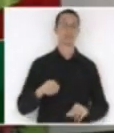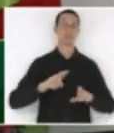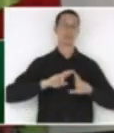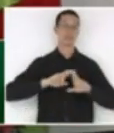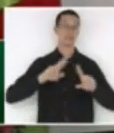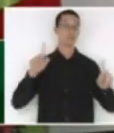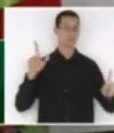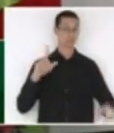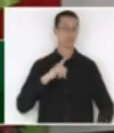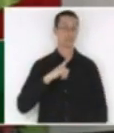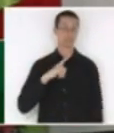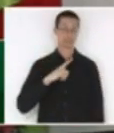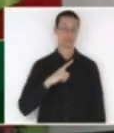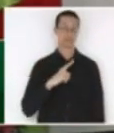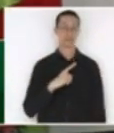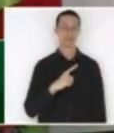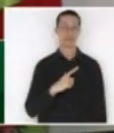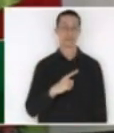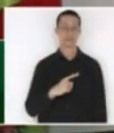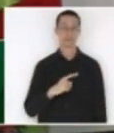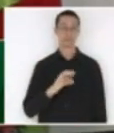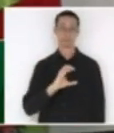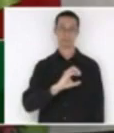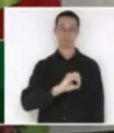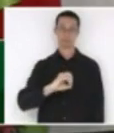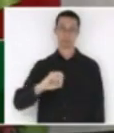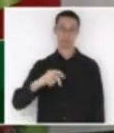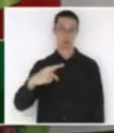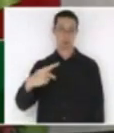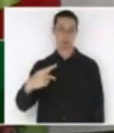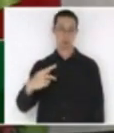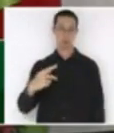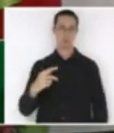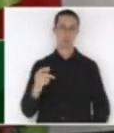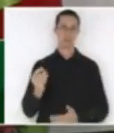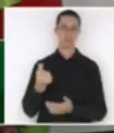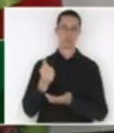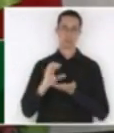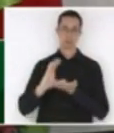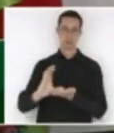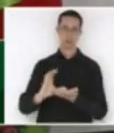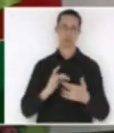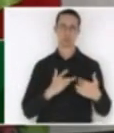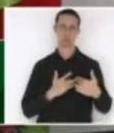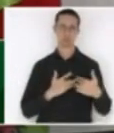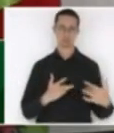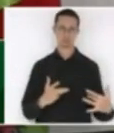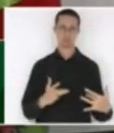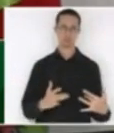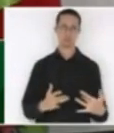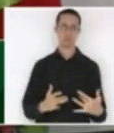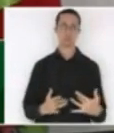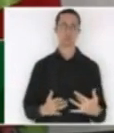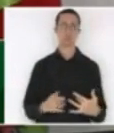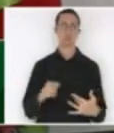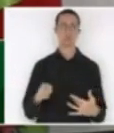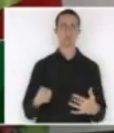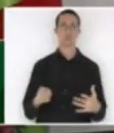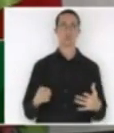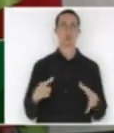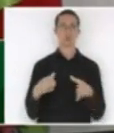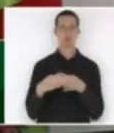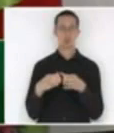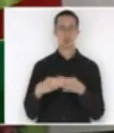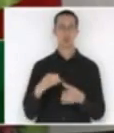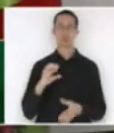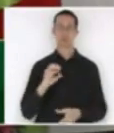diferença, porque o cooperativismo de crédito solidário, neste caso exatamente falando da Cressol,